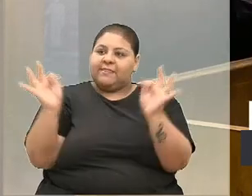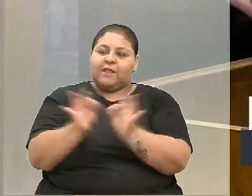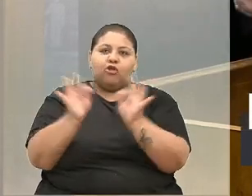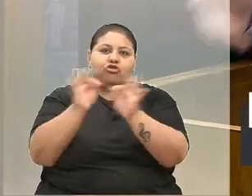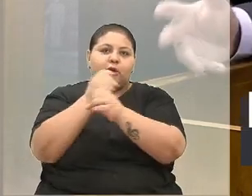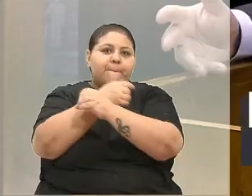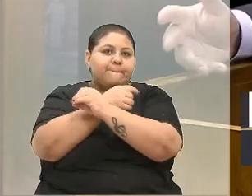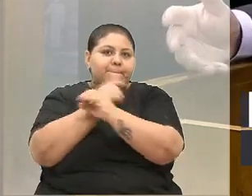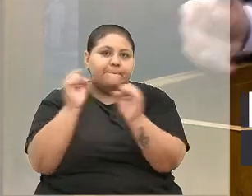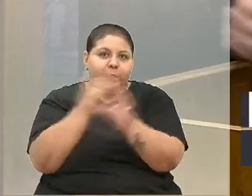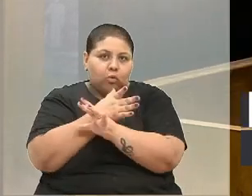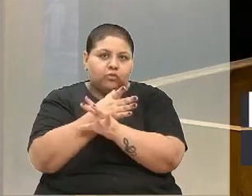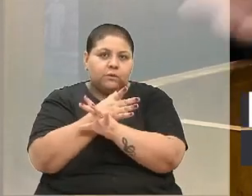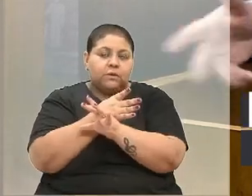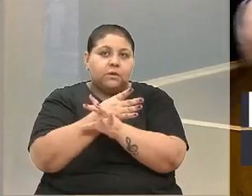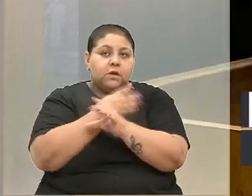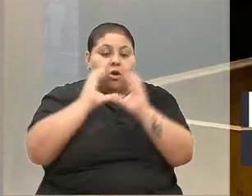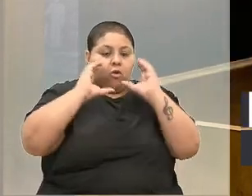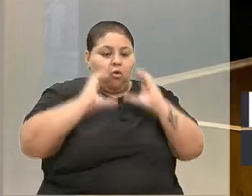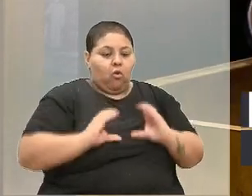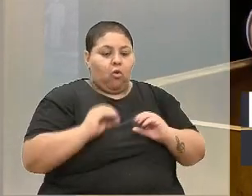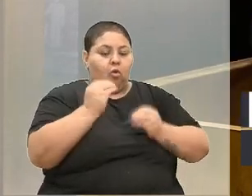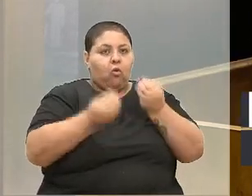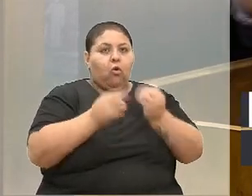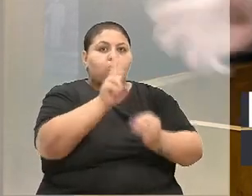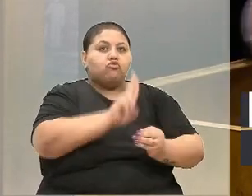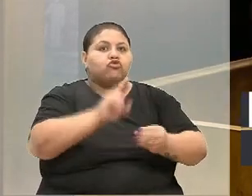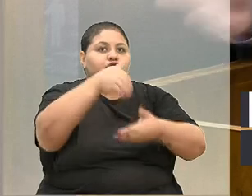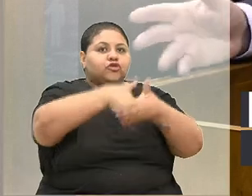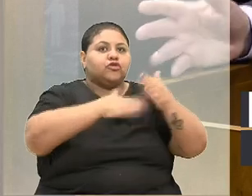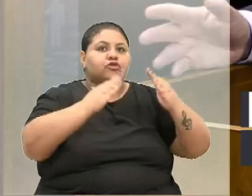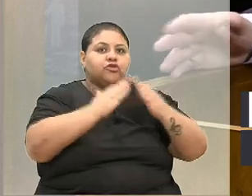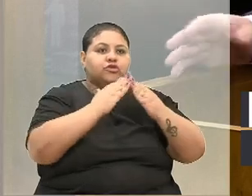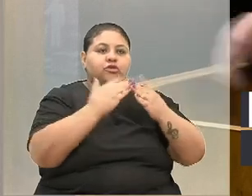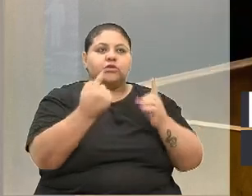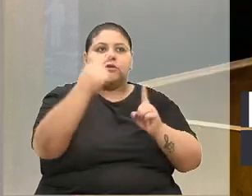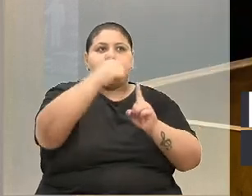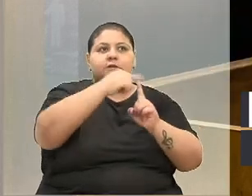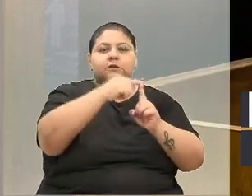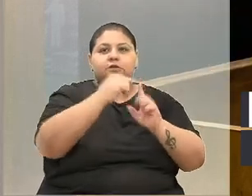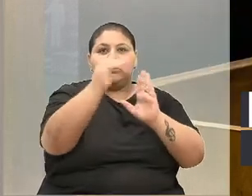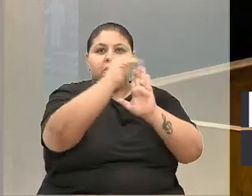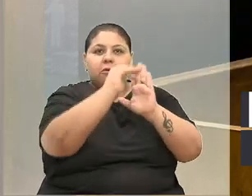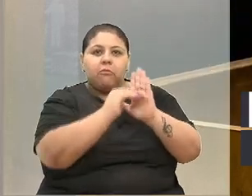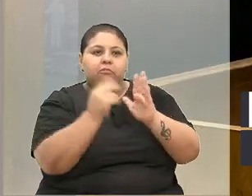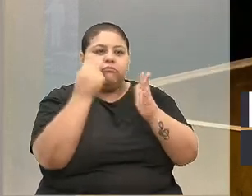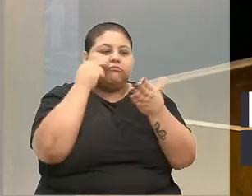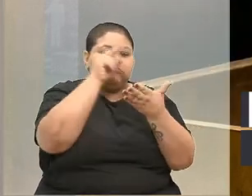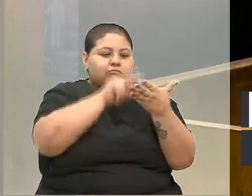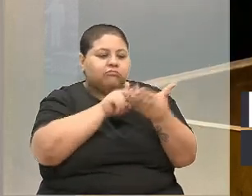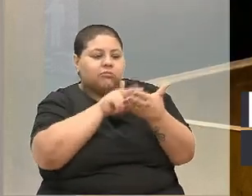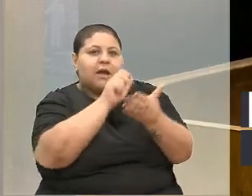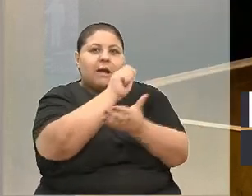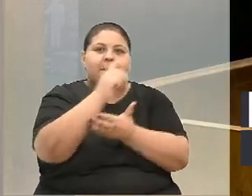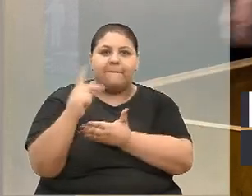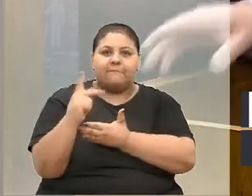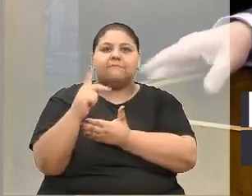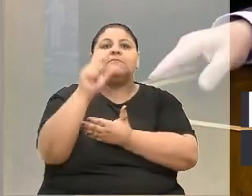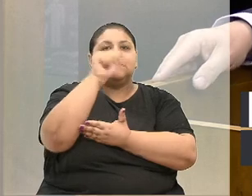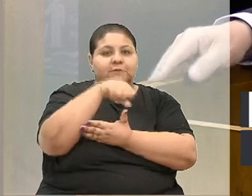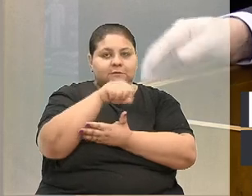E questões comportamentais, como se usa em casa, que tipo de programa se vê, enfim, aplicativos, isso